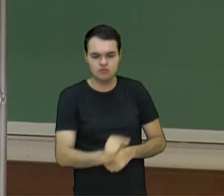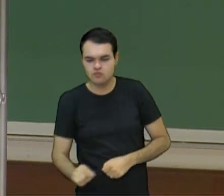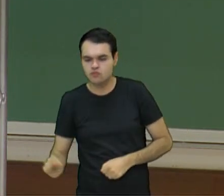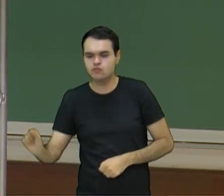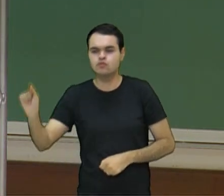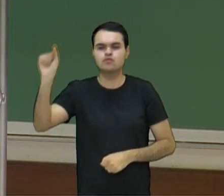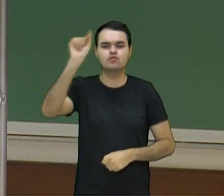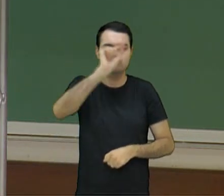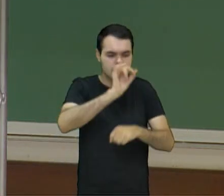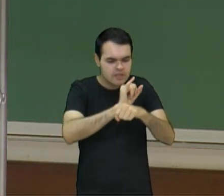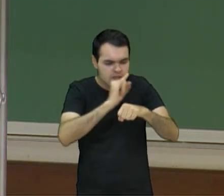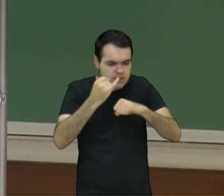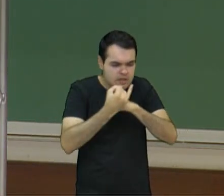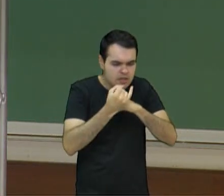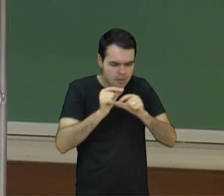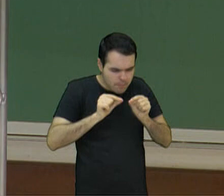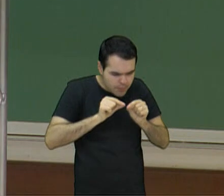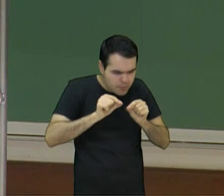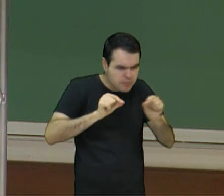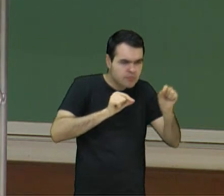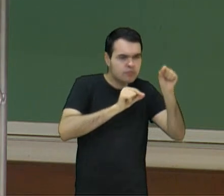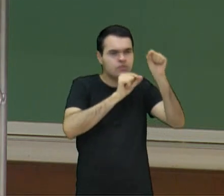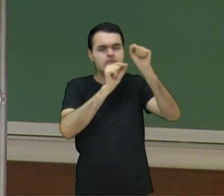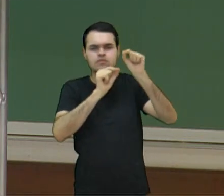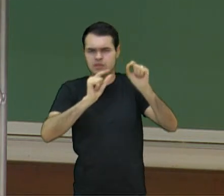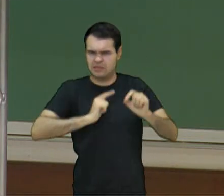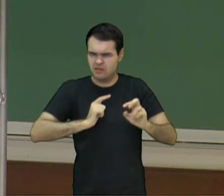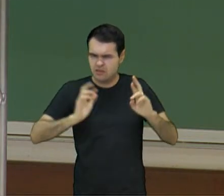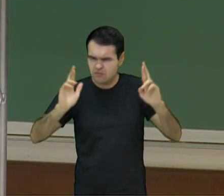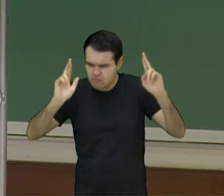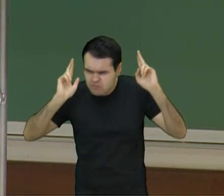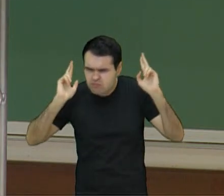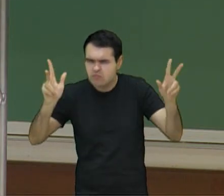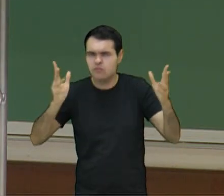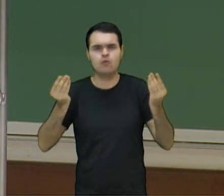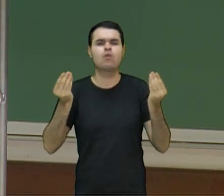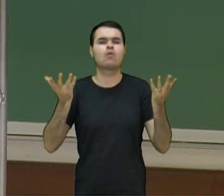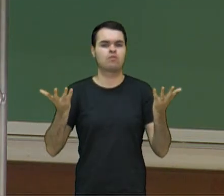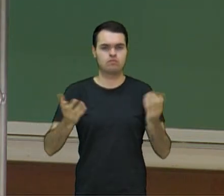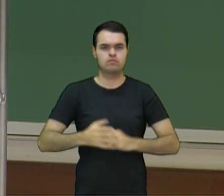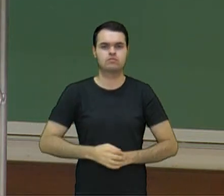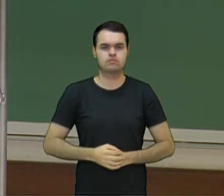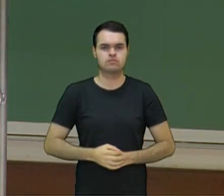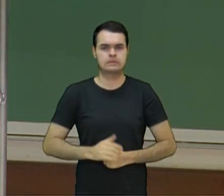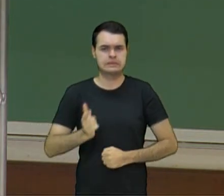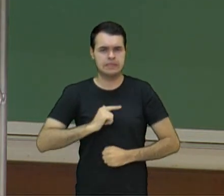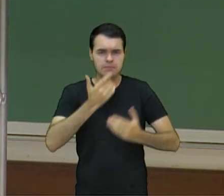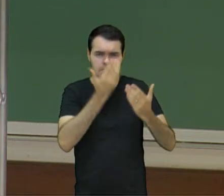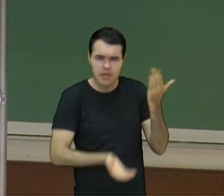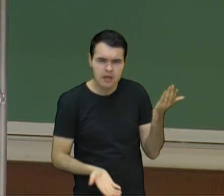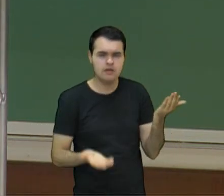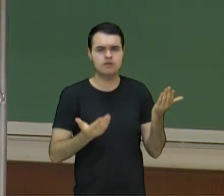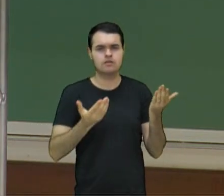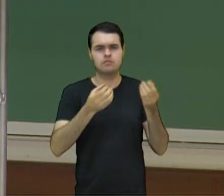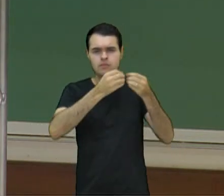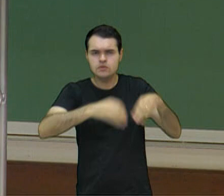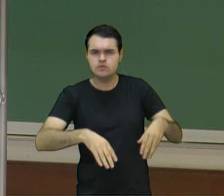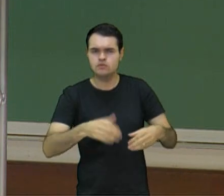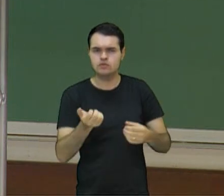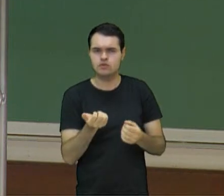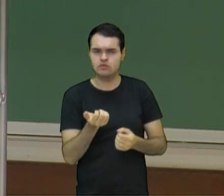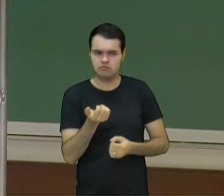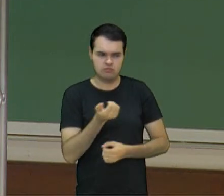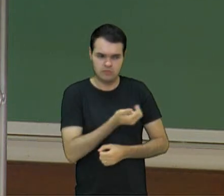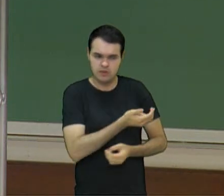daquelas pequenas ilhas? Existe muita diferença? Isso traz alguma perda para algum desses países?